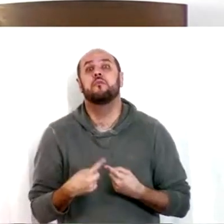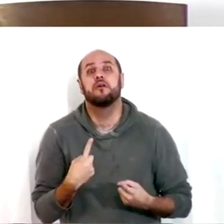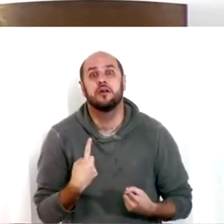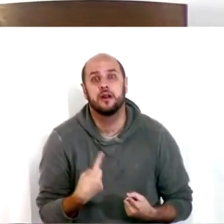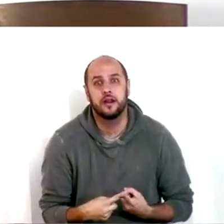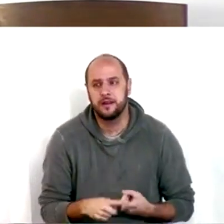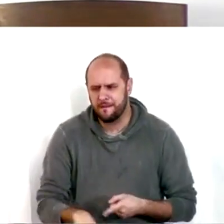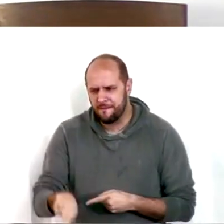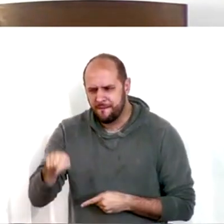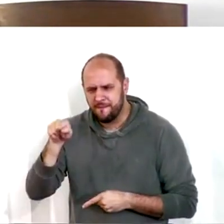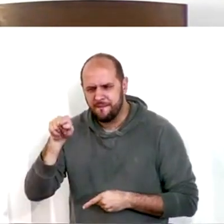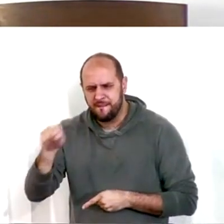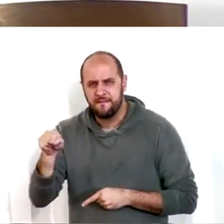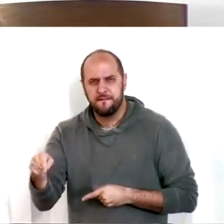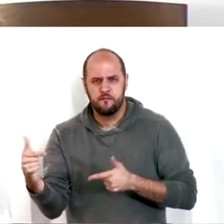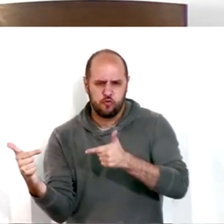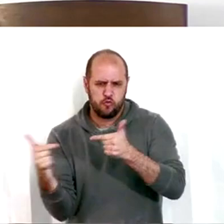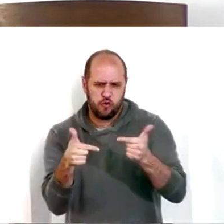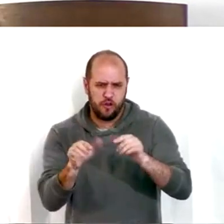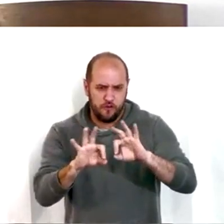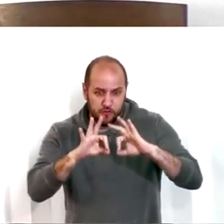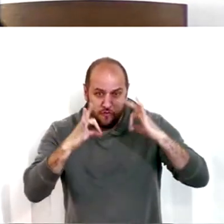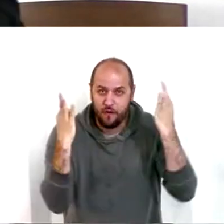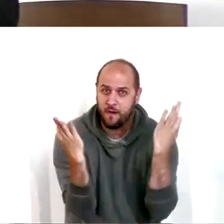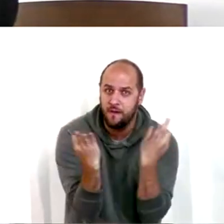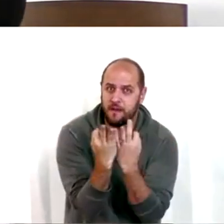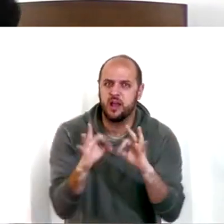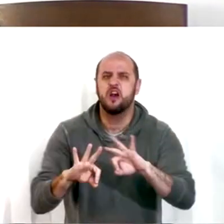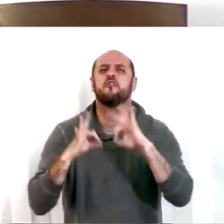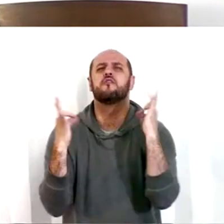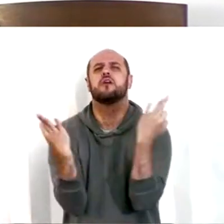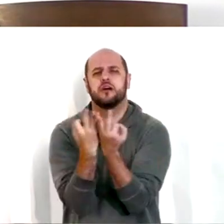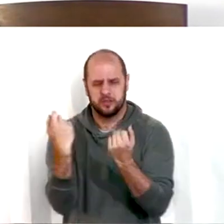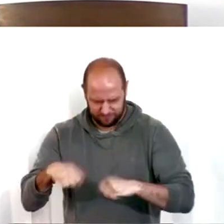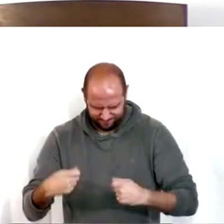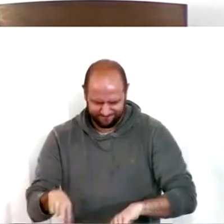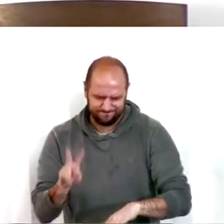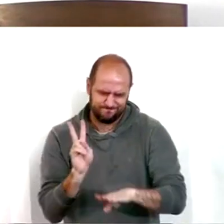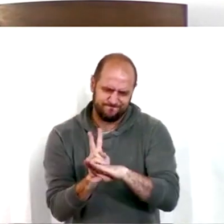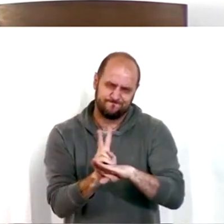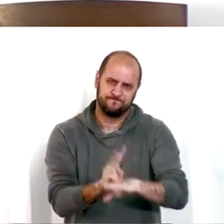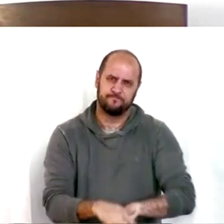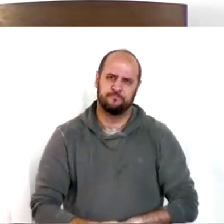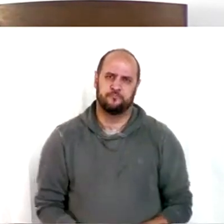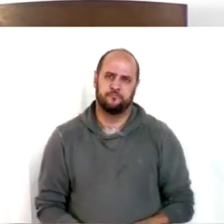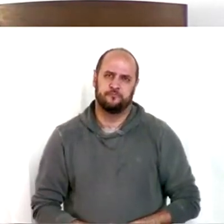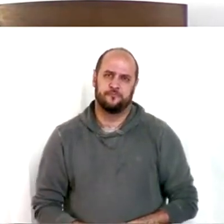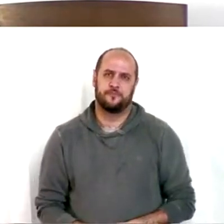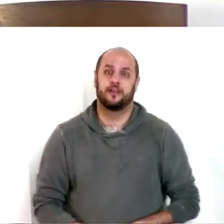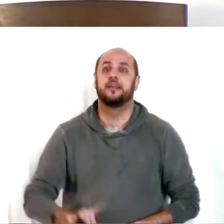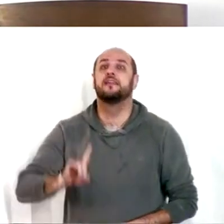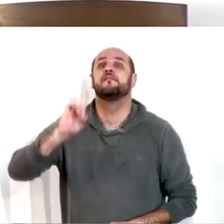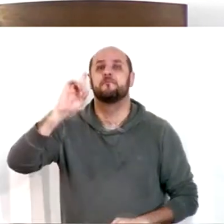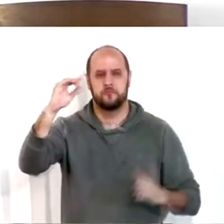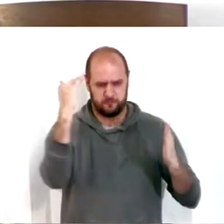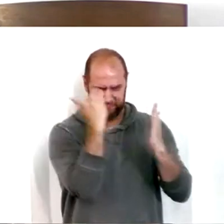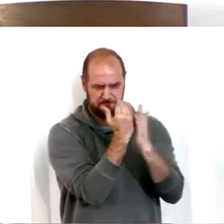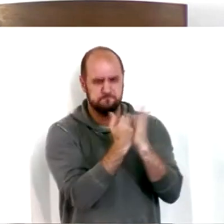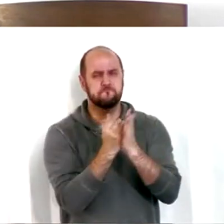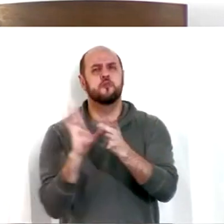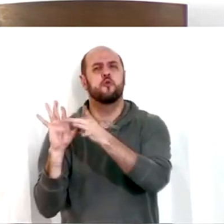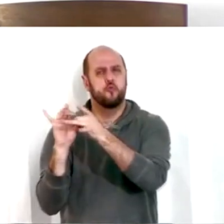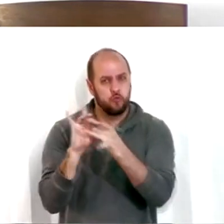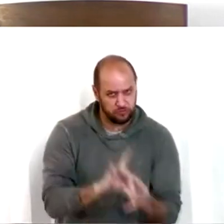eles estavam ferindo a família e a família deveria ser protegida. E Deus estabelece esse